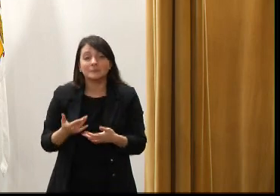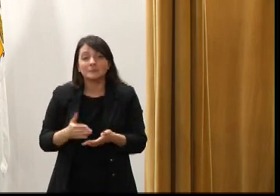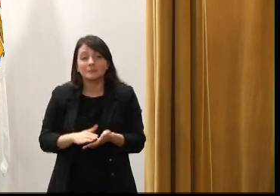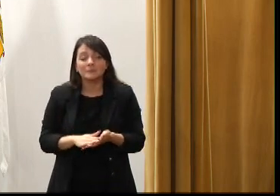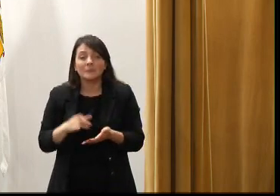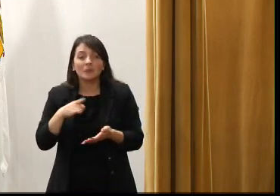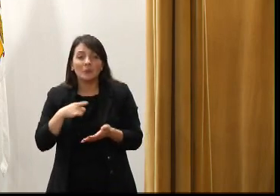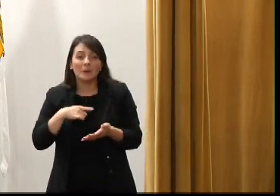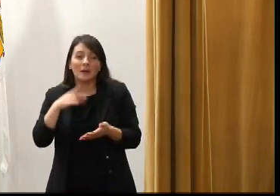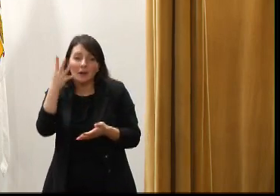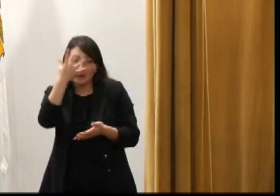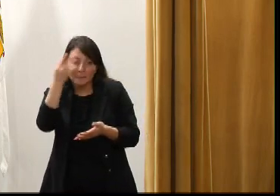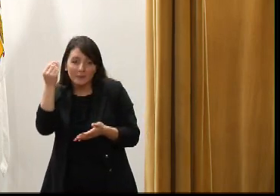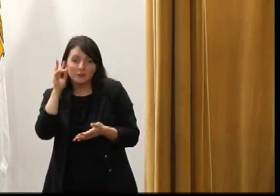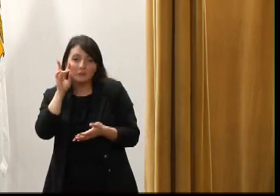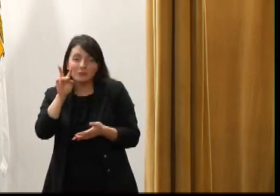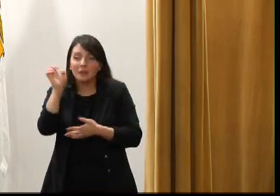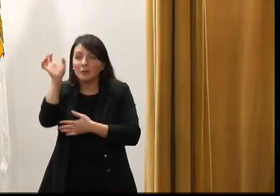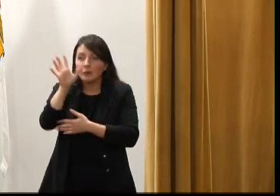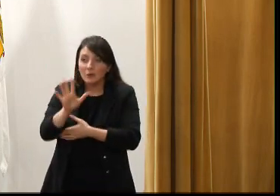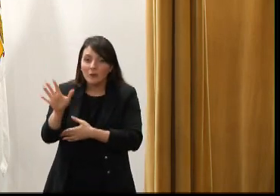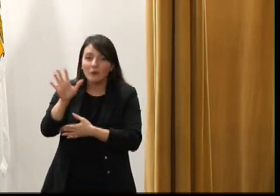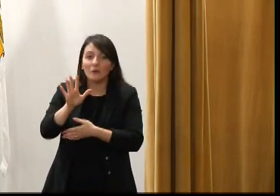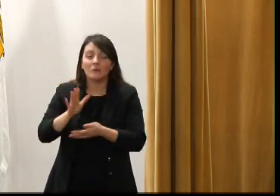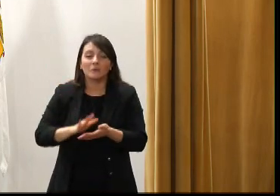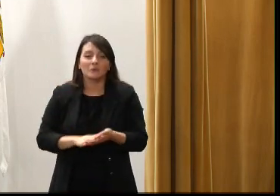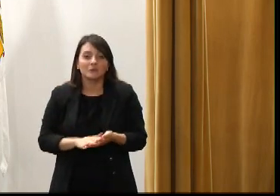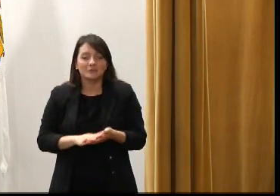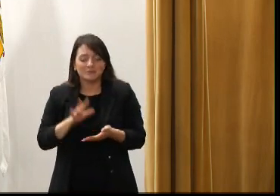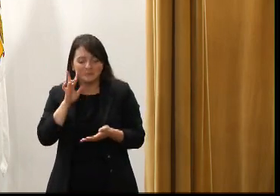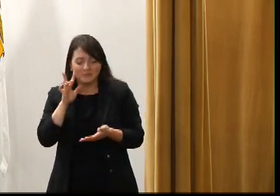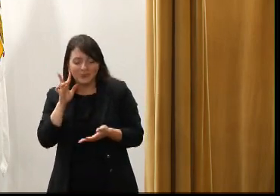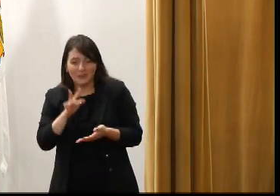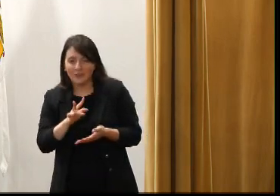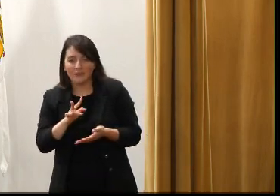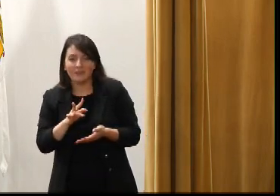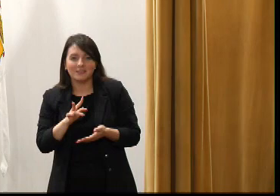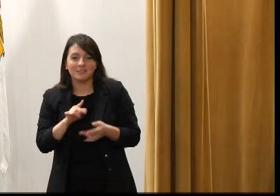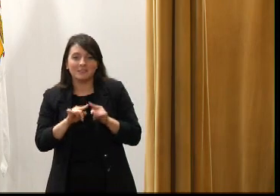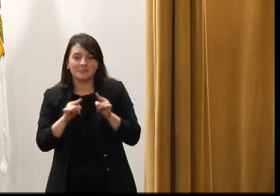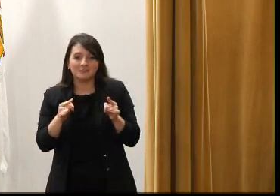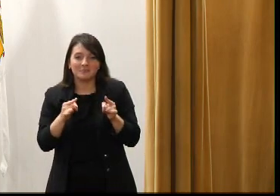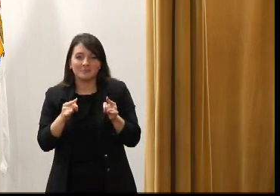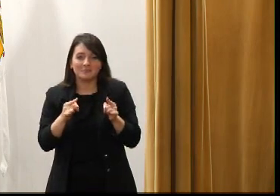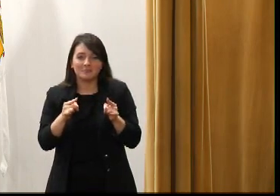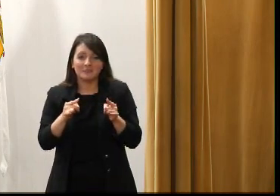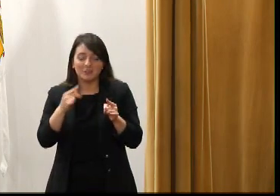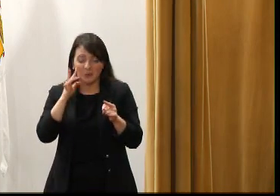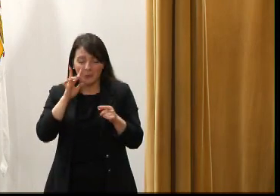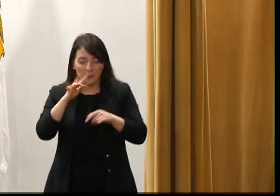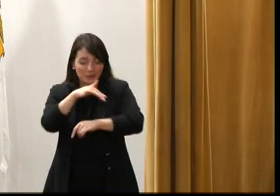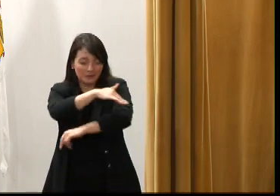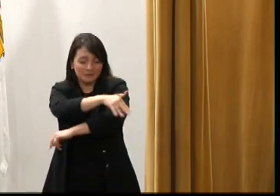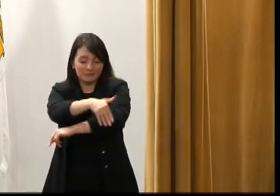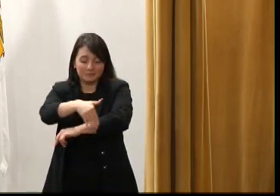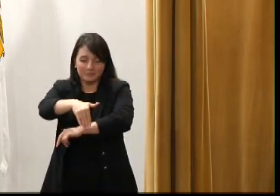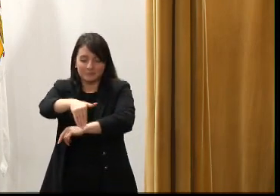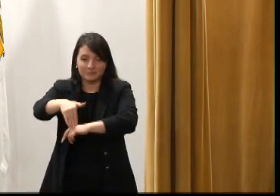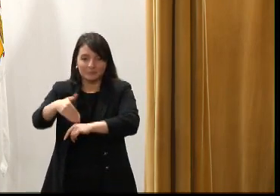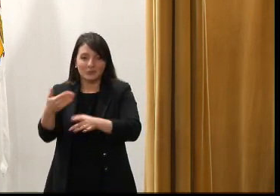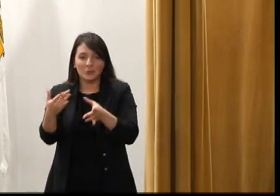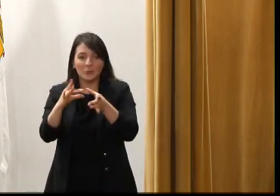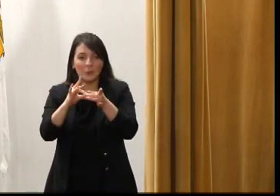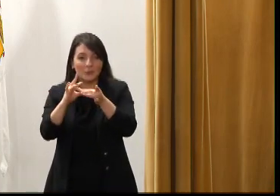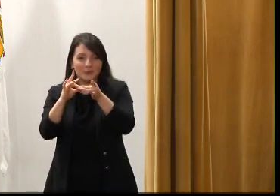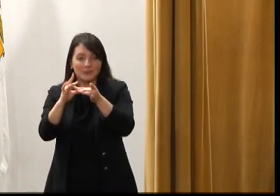o Atlântico para a Europa. Né? A gente não olha para as costas, né? Que é essa